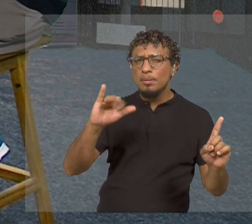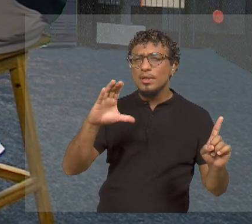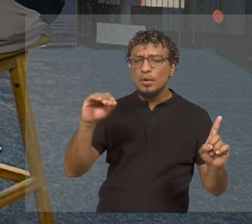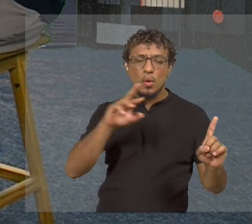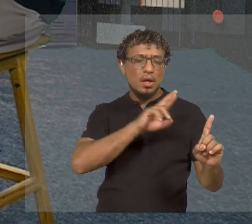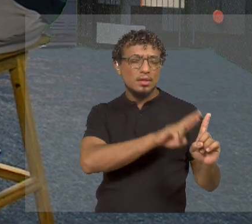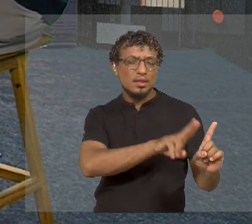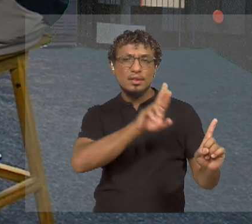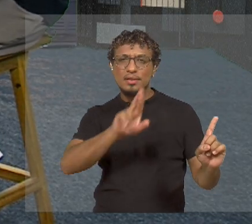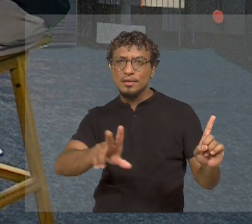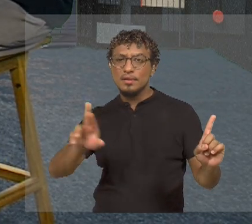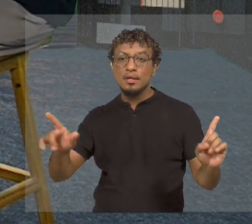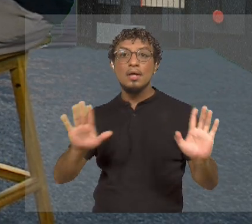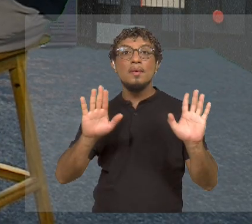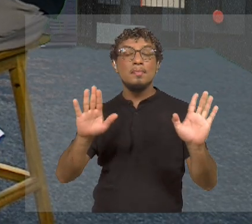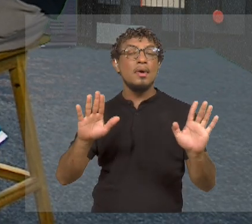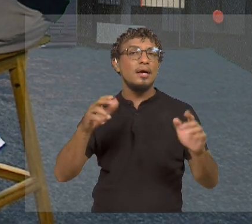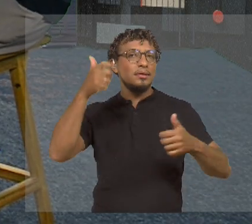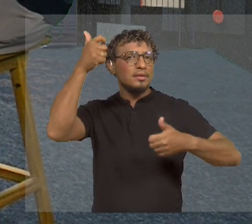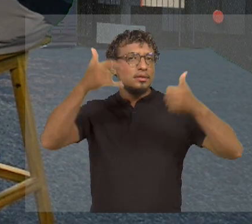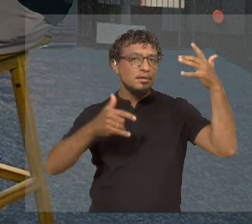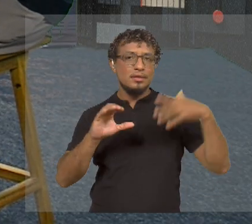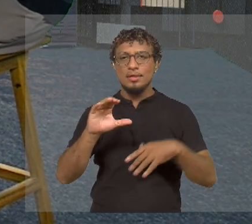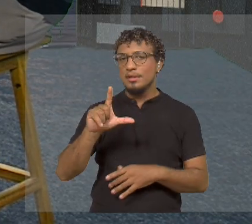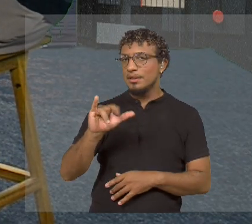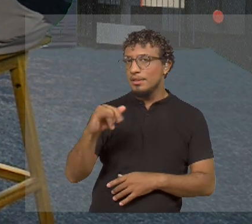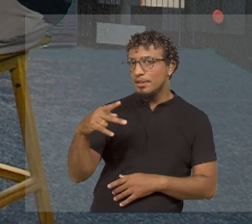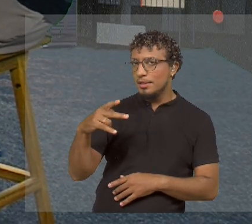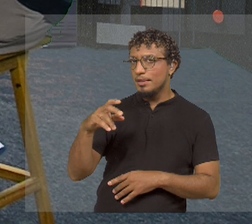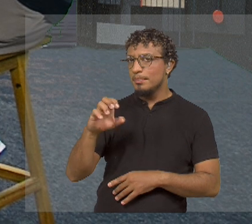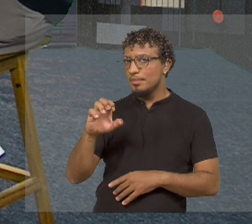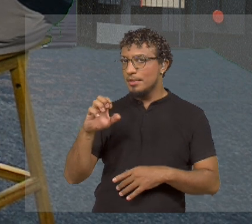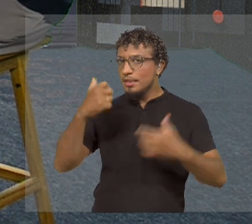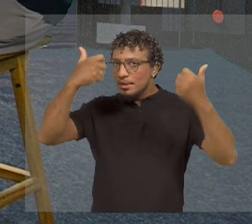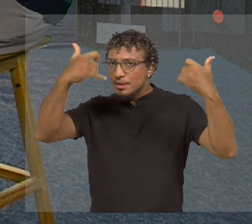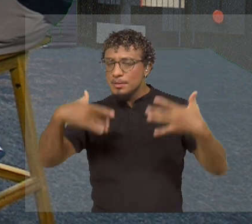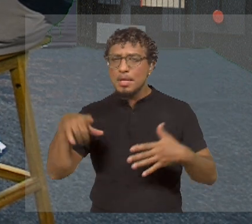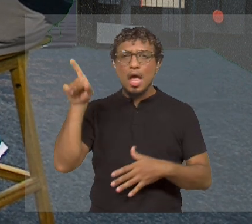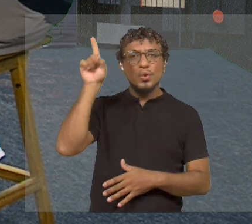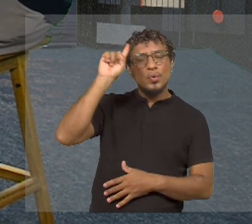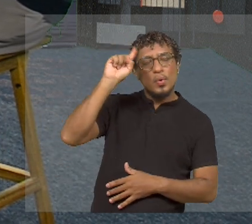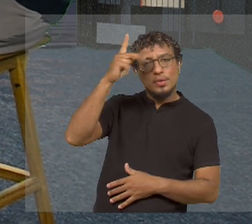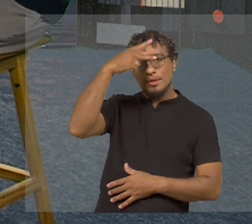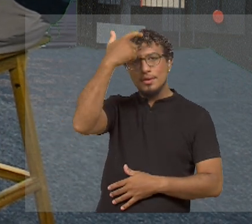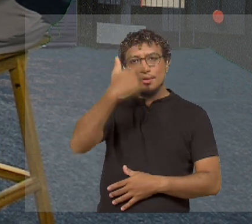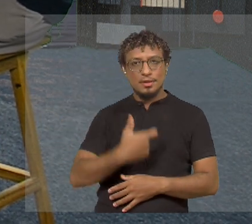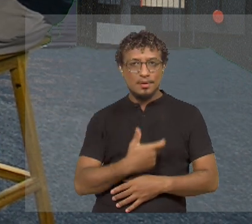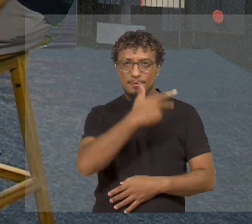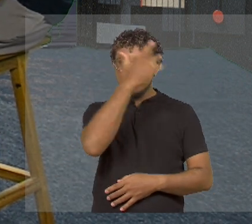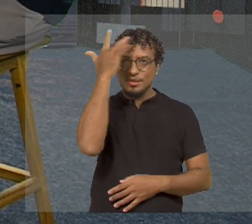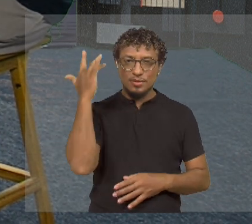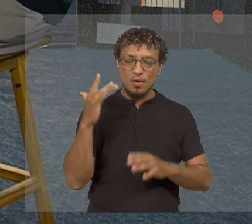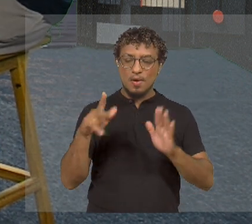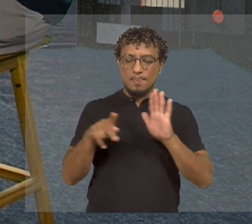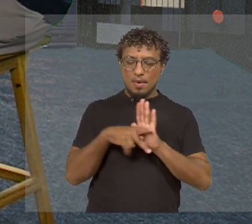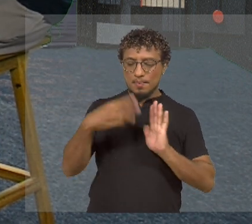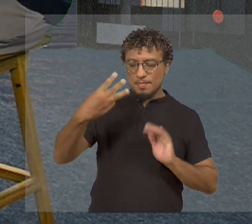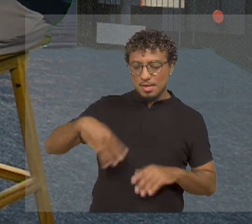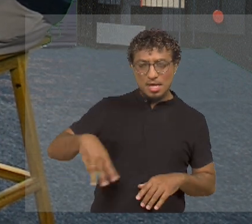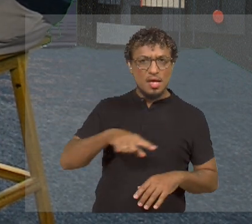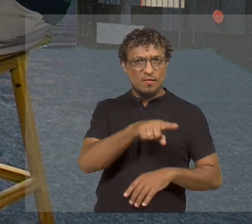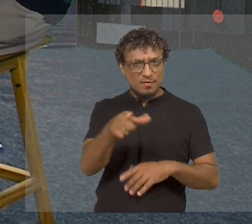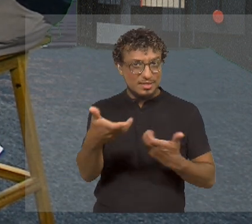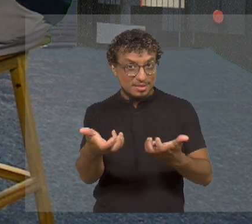um público de cada, mas a gente está falando de um clipe que fala aí do dia a dia, do cotidiano do maranhense. Vocês querem esse